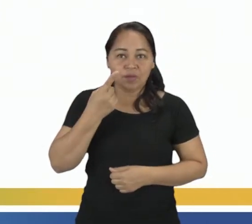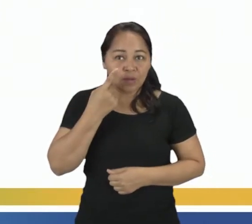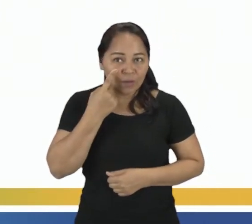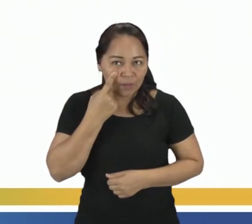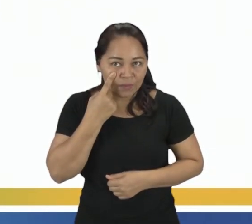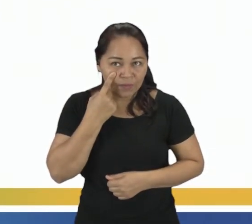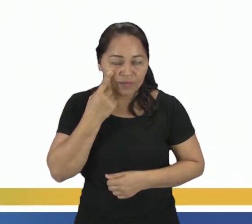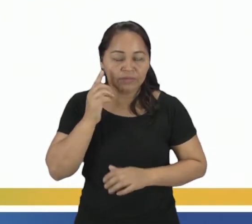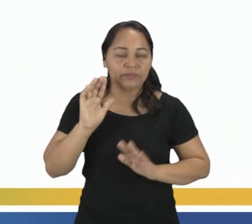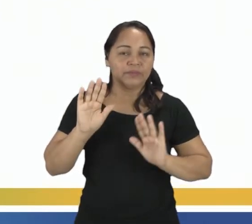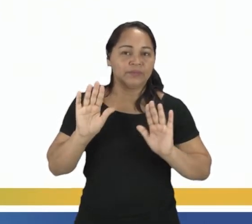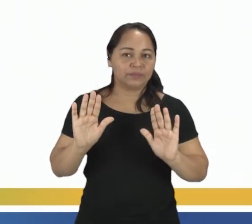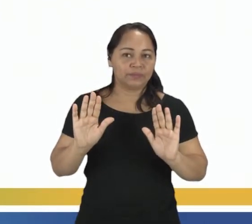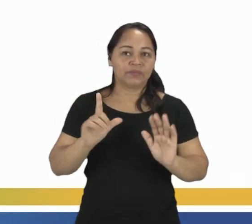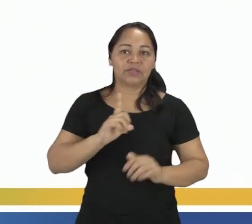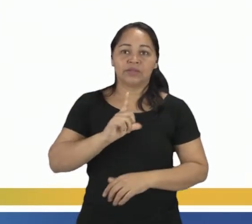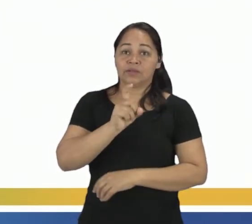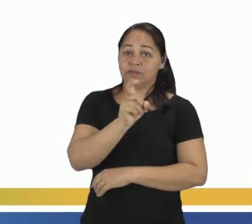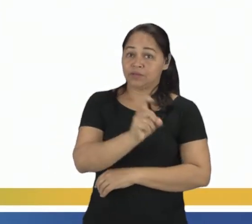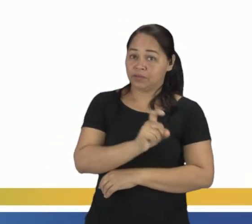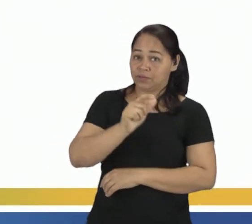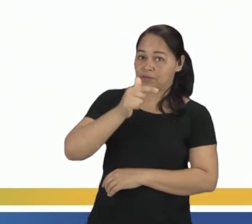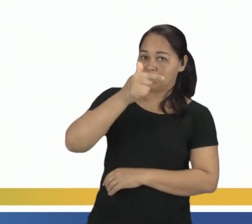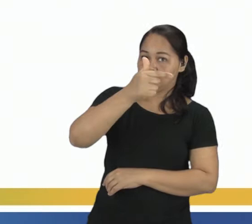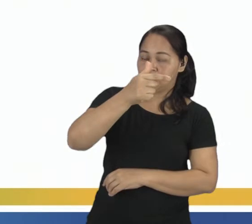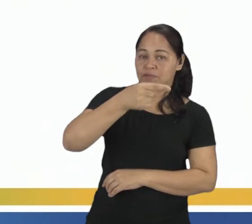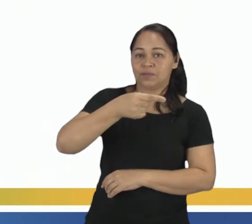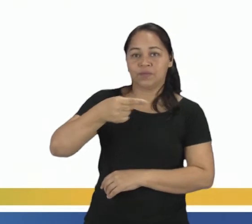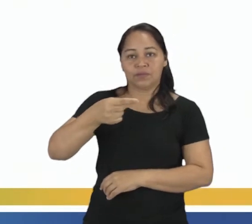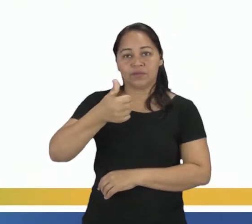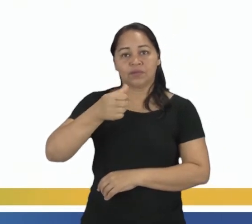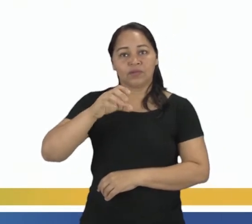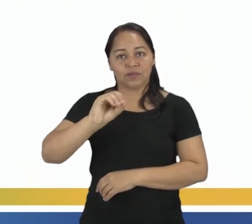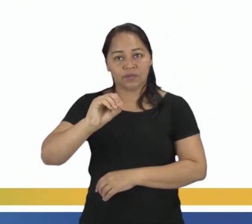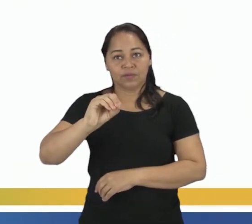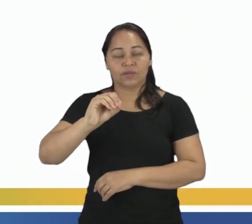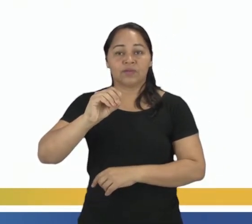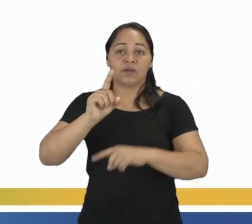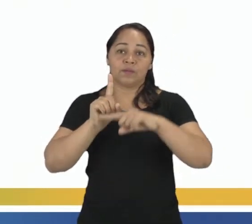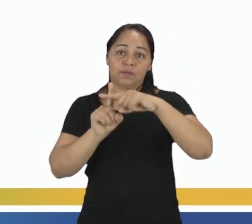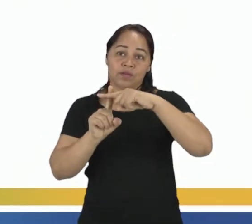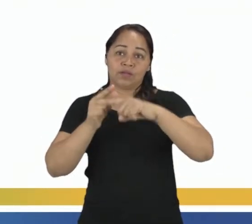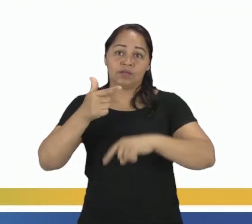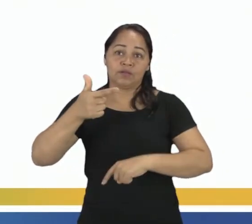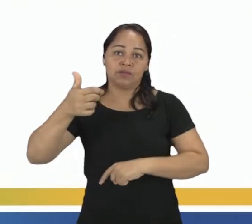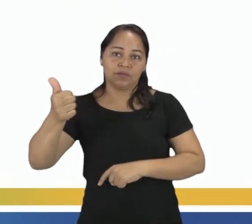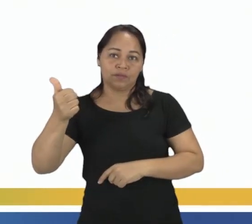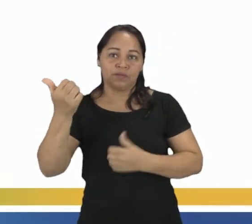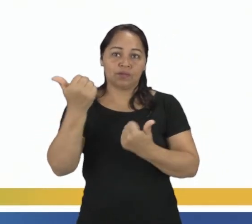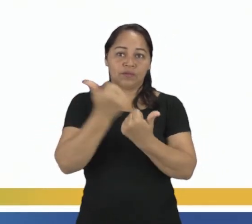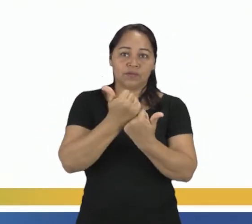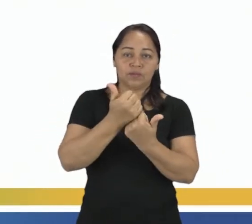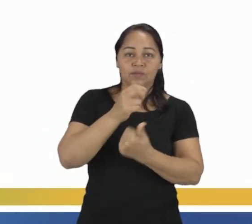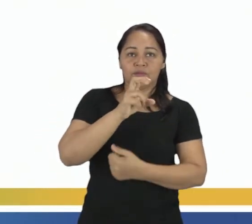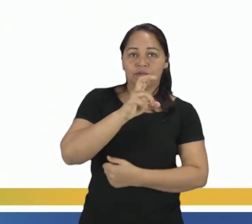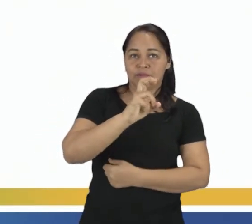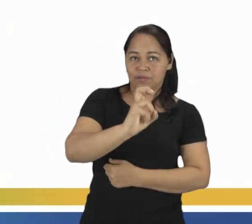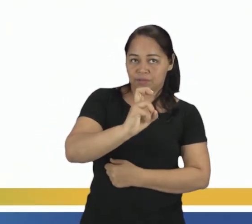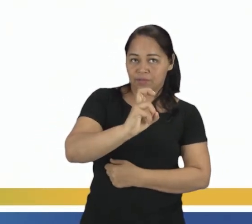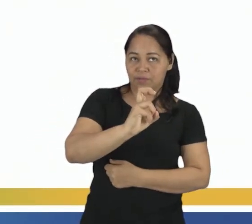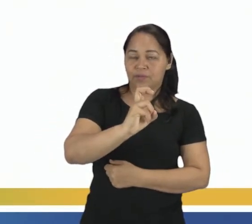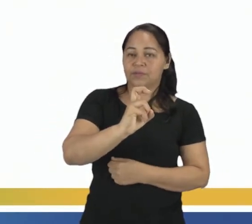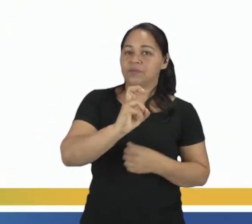observe, eu tenho a função x ao quadrado menos 10x mais 21, substituo por 5,